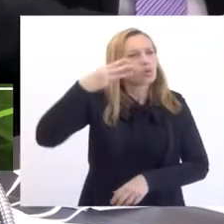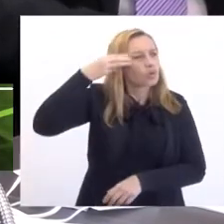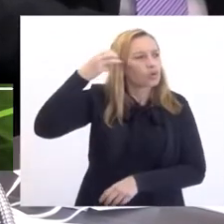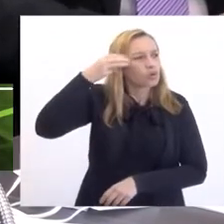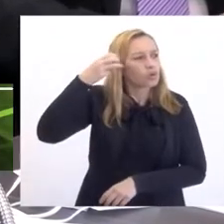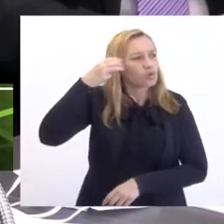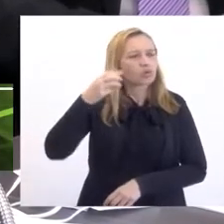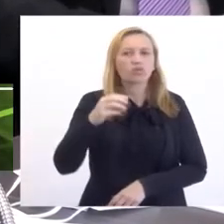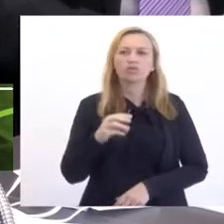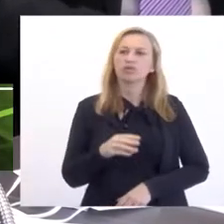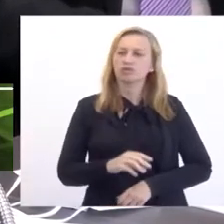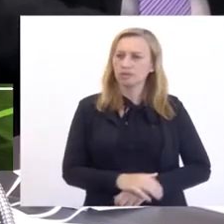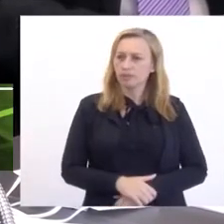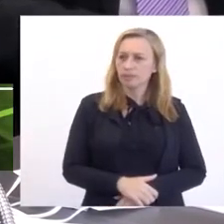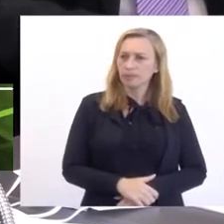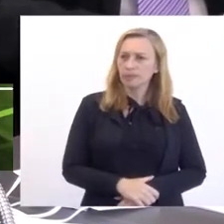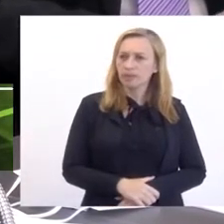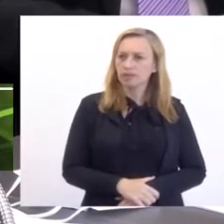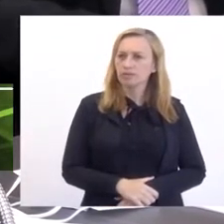José Witzel,